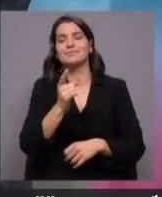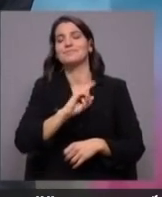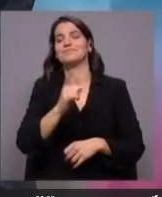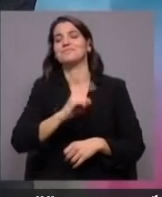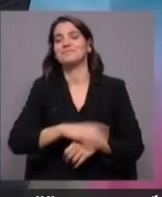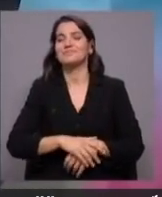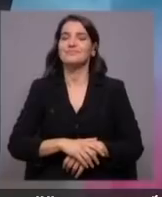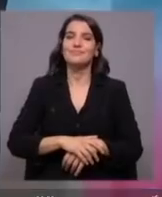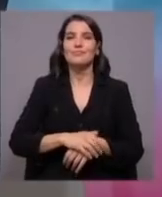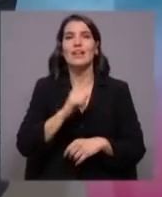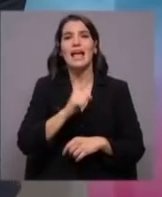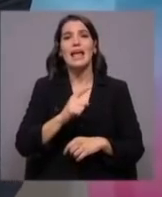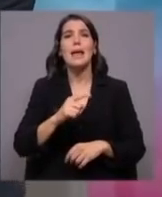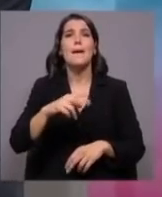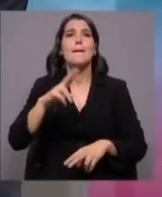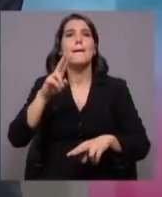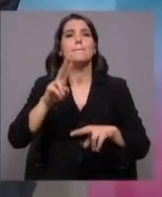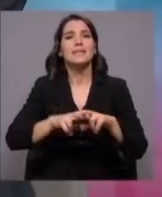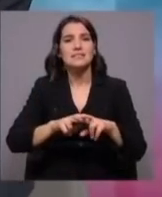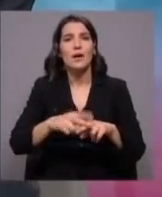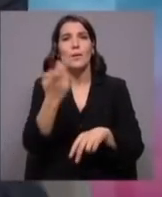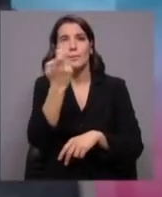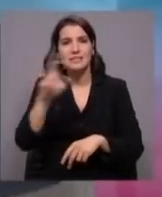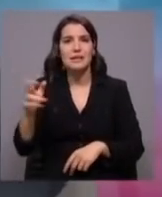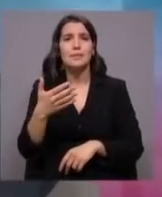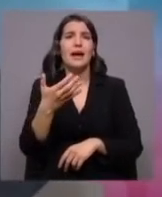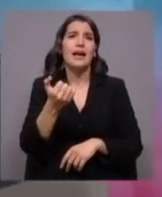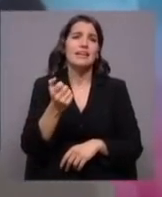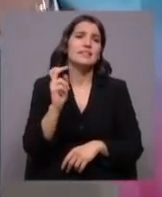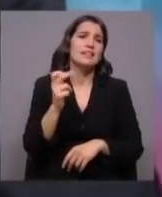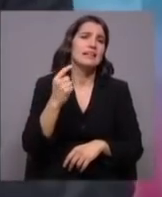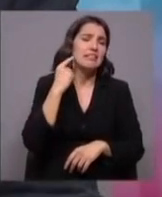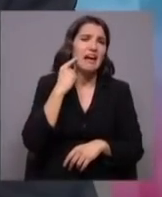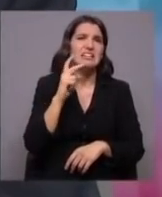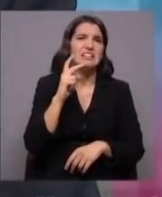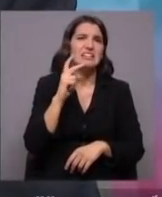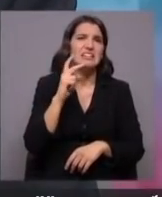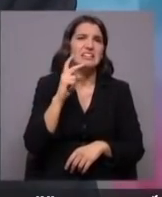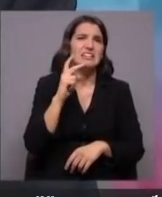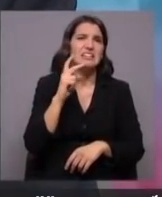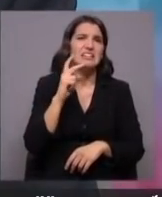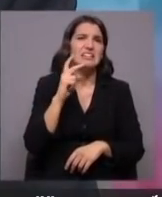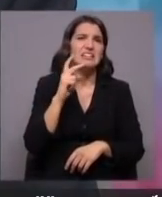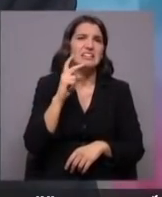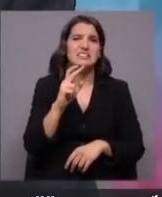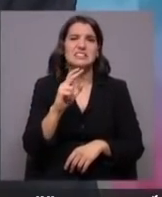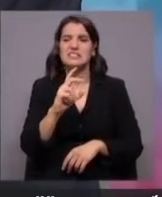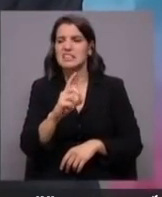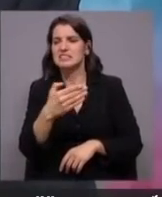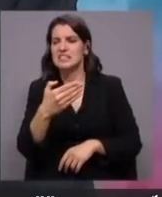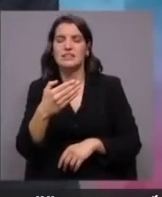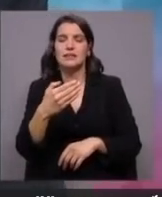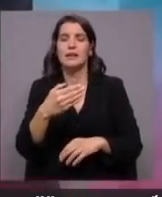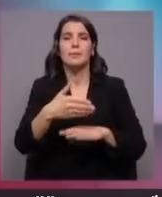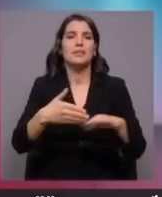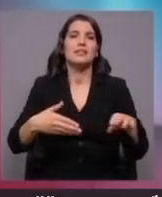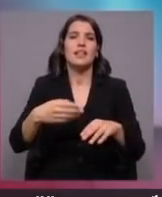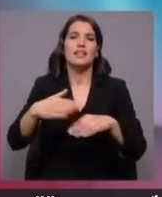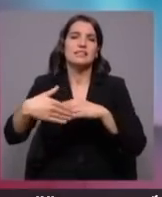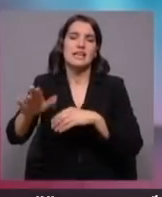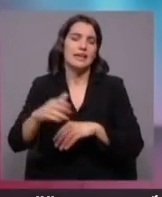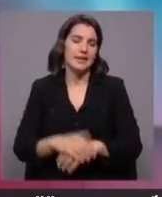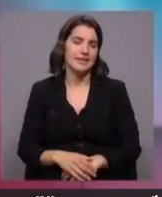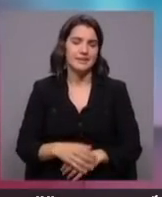perpétua, mas mitigada que ao fim de 15 por dias, favor, de 15 anos, a pessoa pode... 15, vamos 16, avançar 17. Até porque... Pá, ela puxou o assunto, ele continua a falar sobre isso. Não